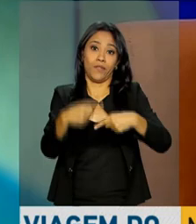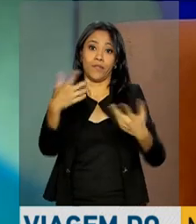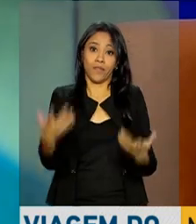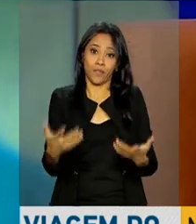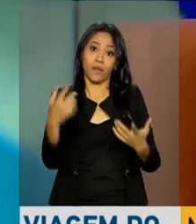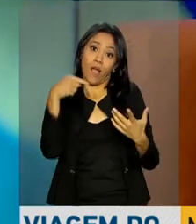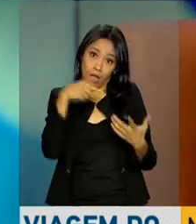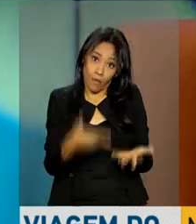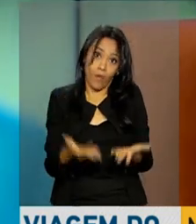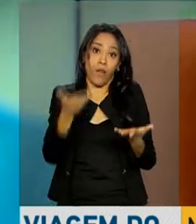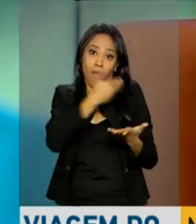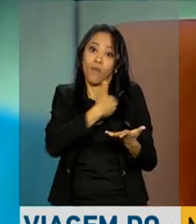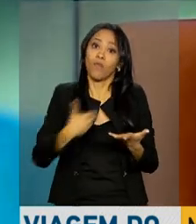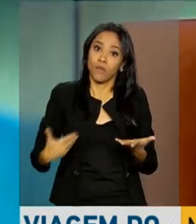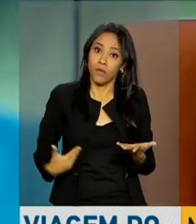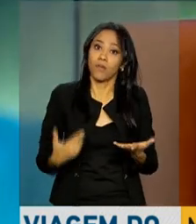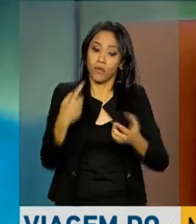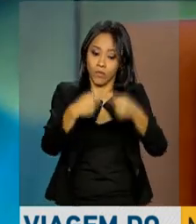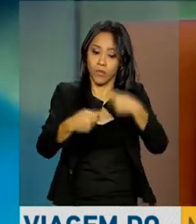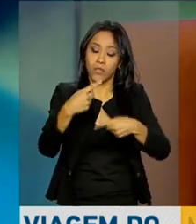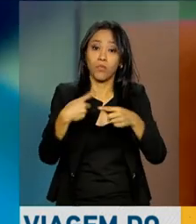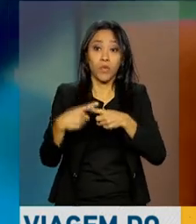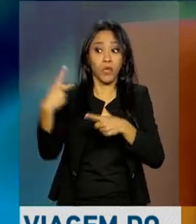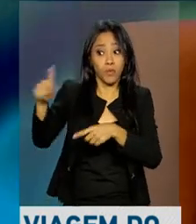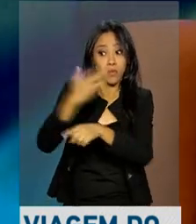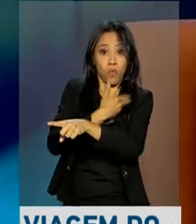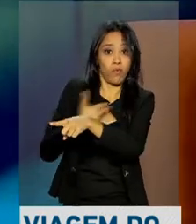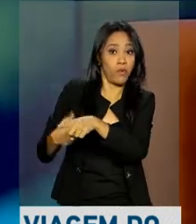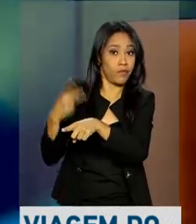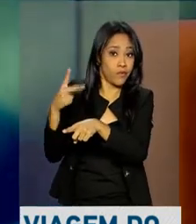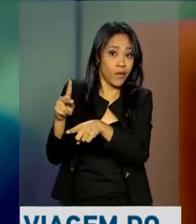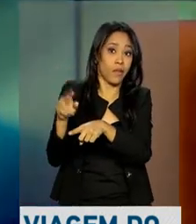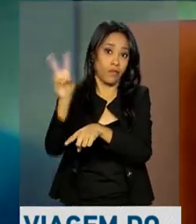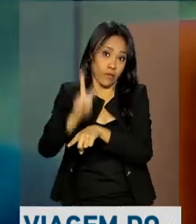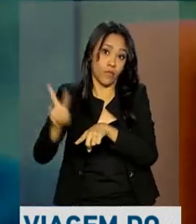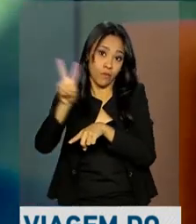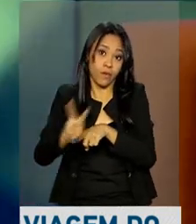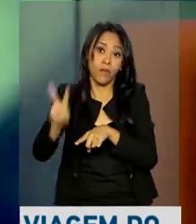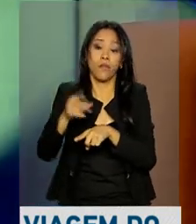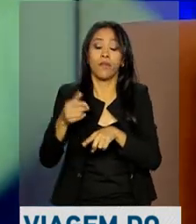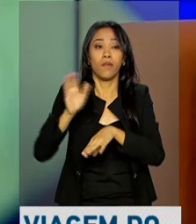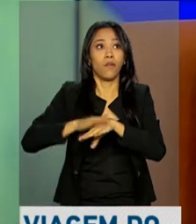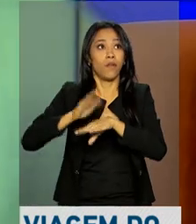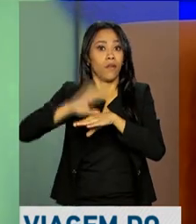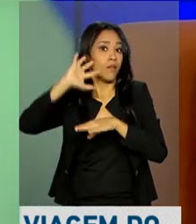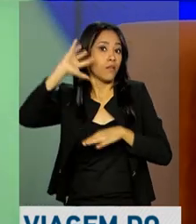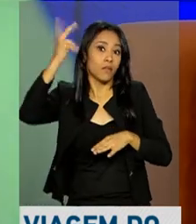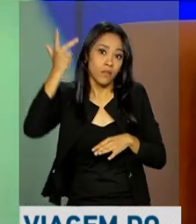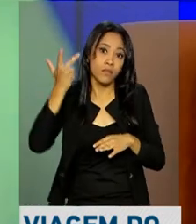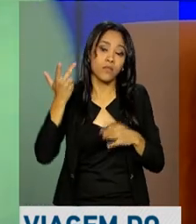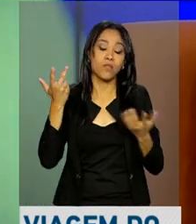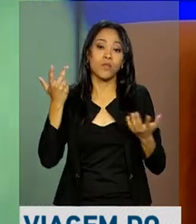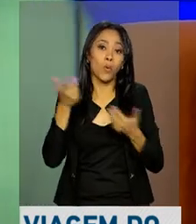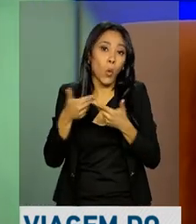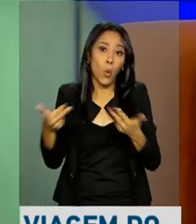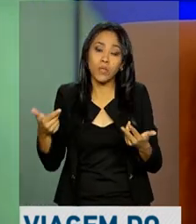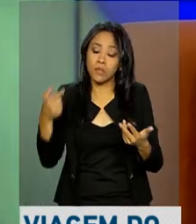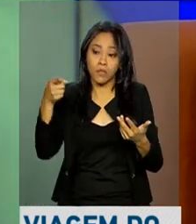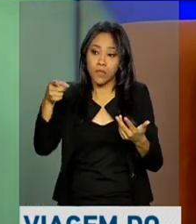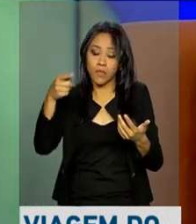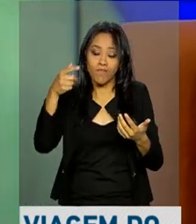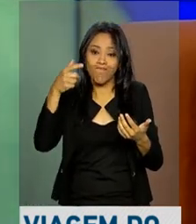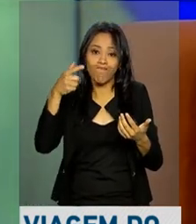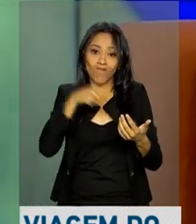respeito ao governo, porque o governo venezuelano tomou medidas que, ao nosso modo de ver, são